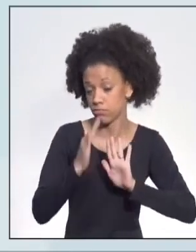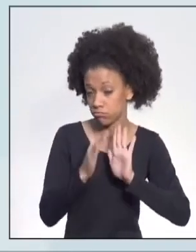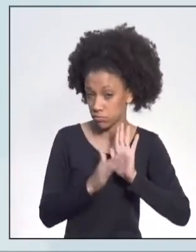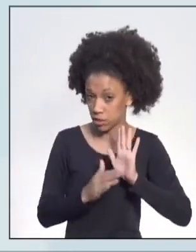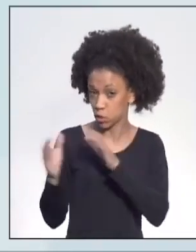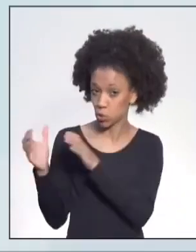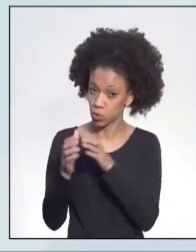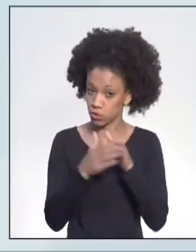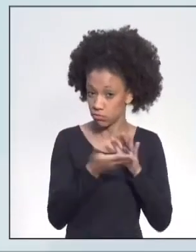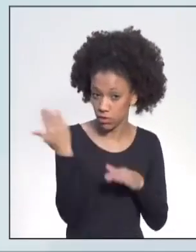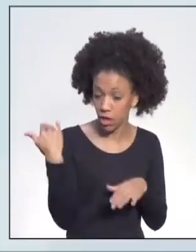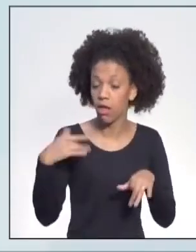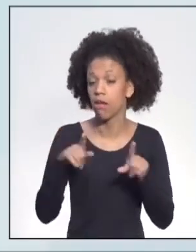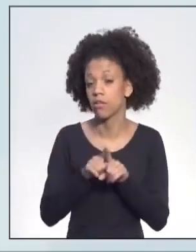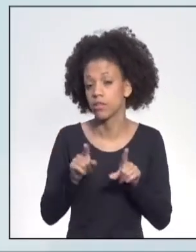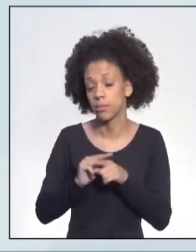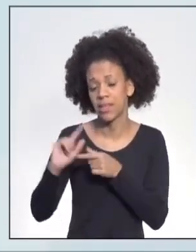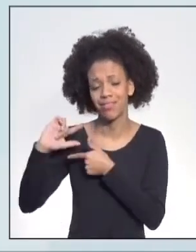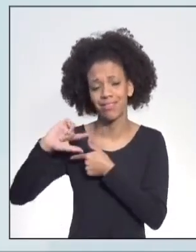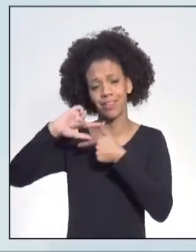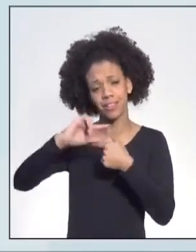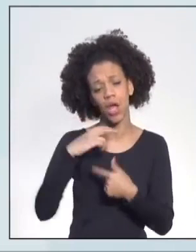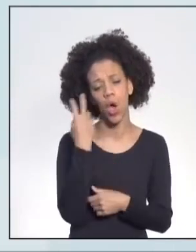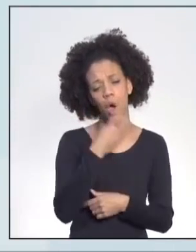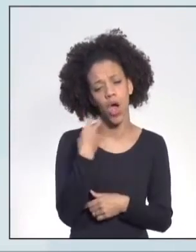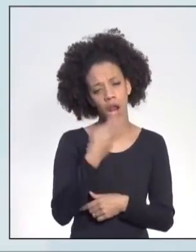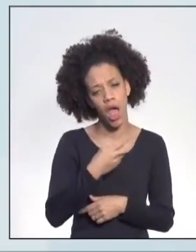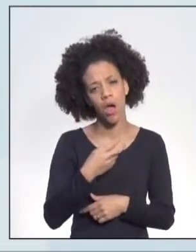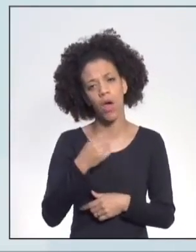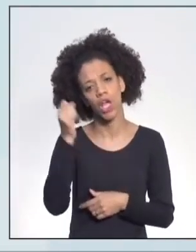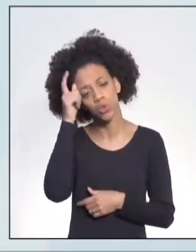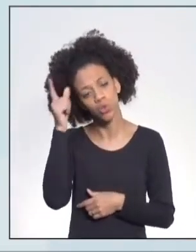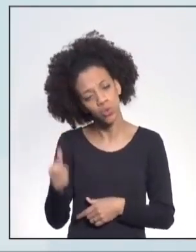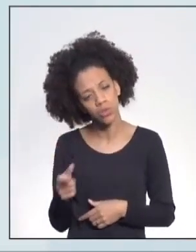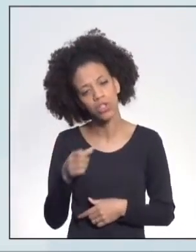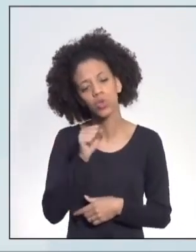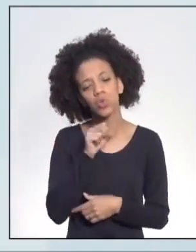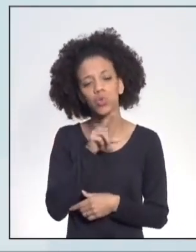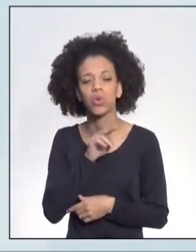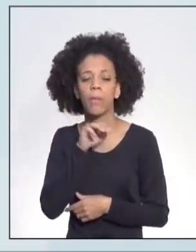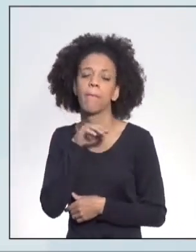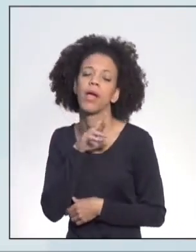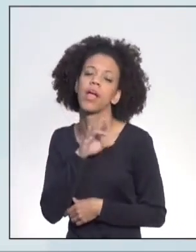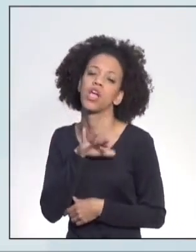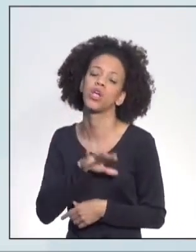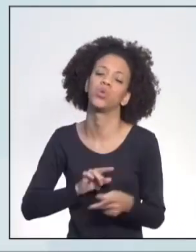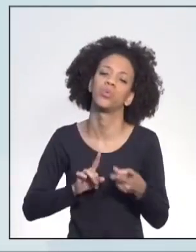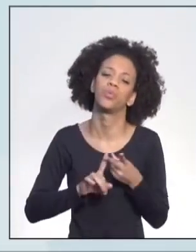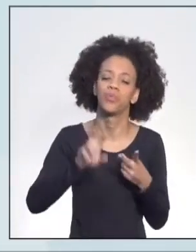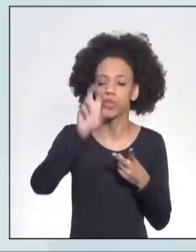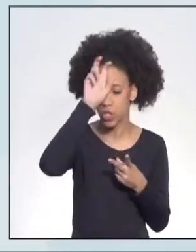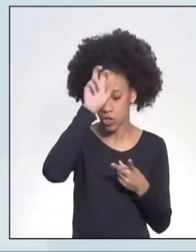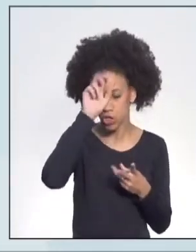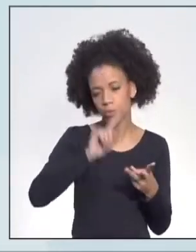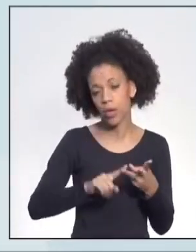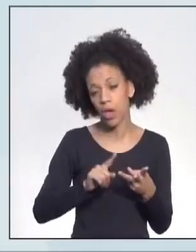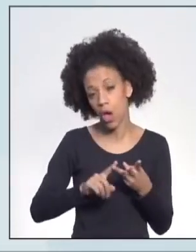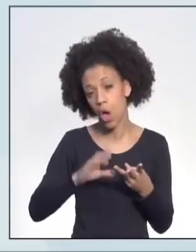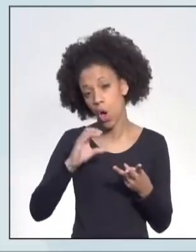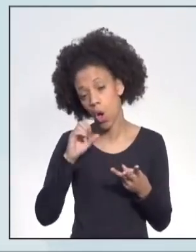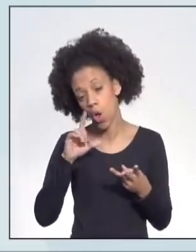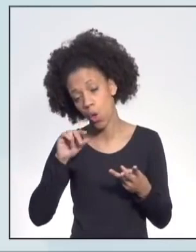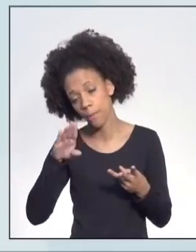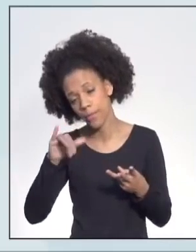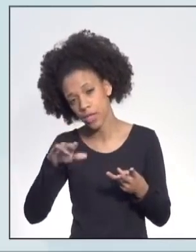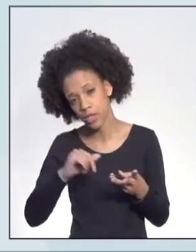registros, bem como das tradições oral e cultural dos sumérios, egípcios, pré-colombianos e